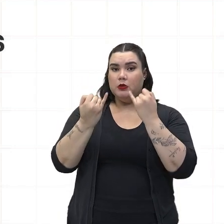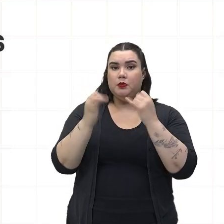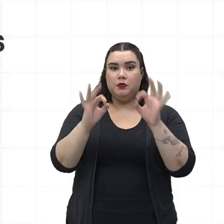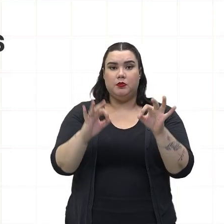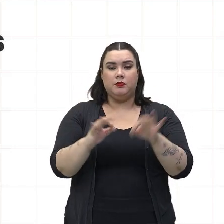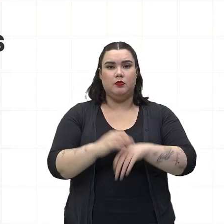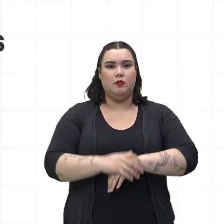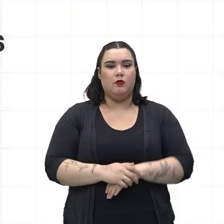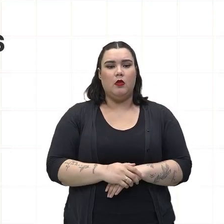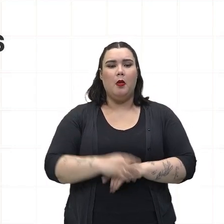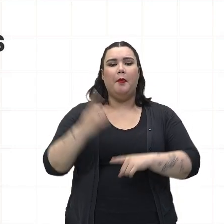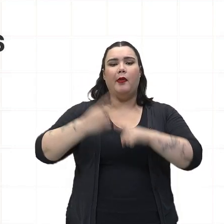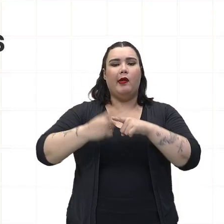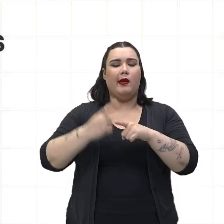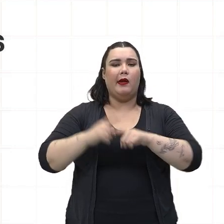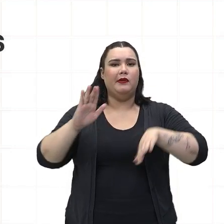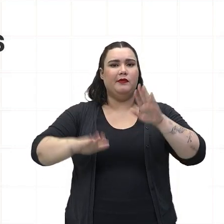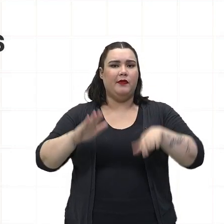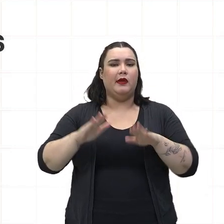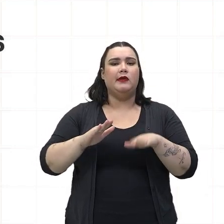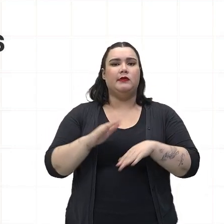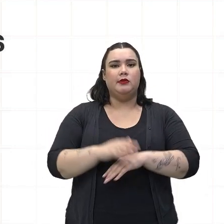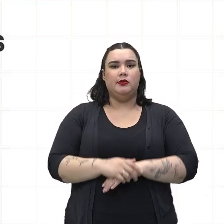vezes a gente confunde